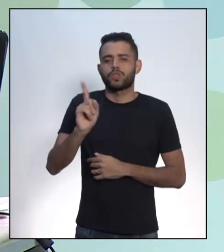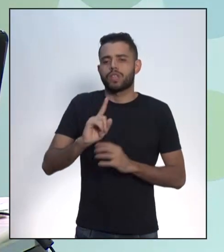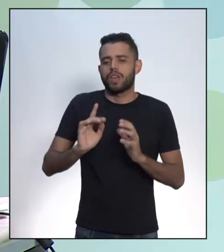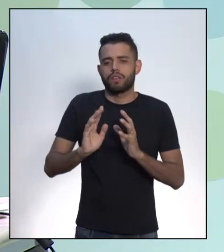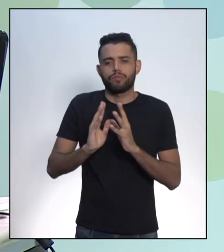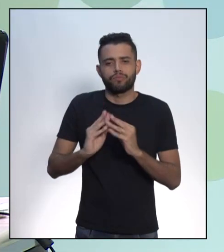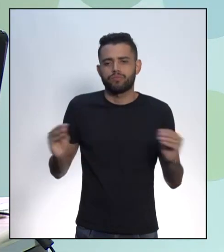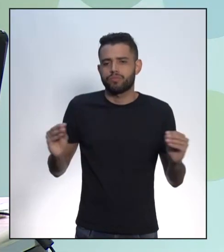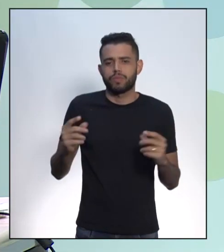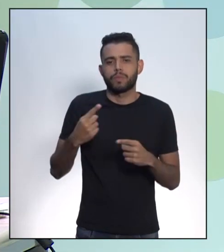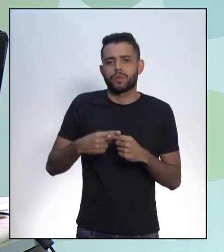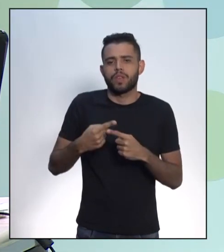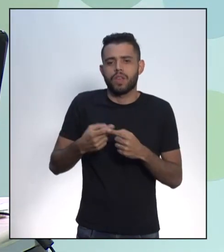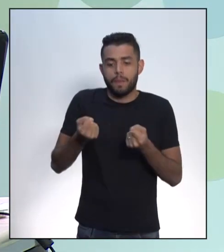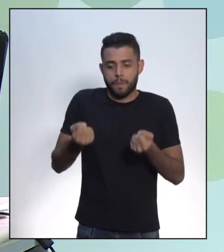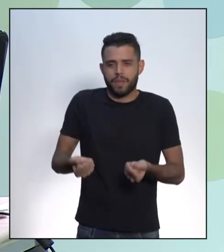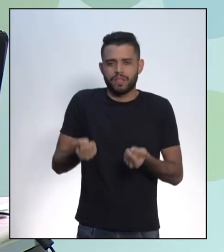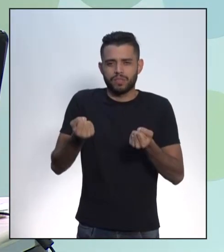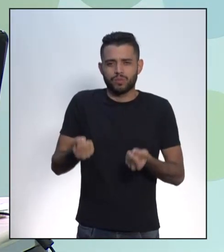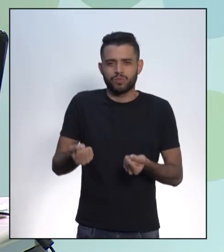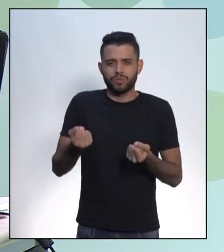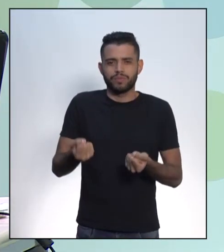seu peso, né? Então, ela vai ficar